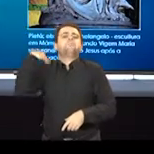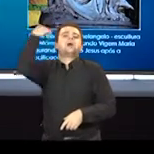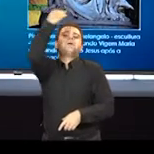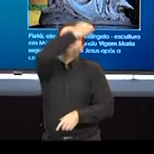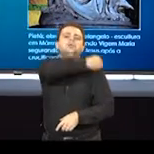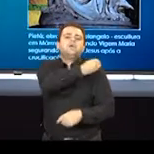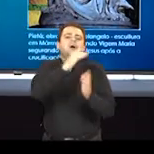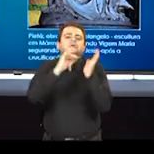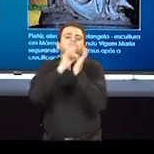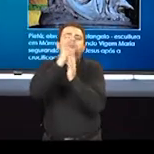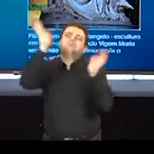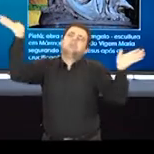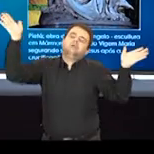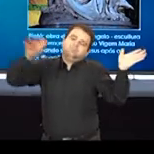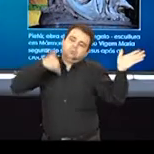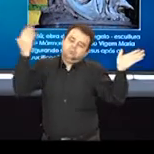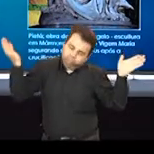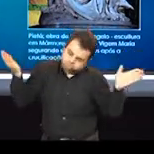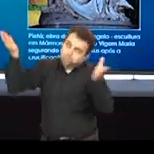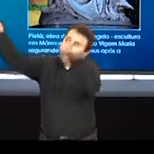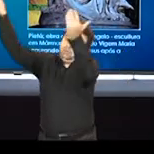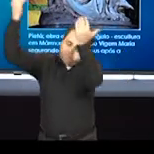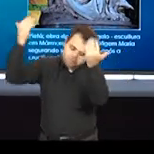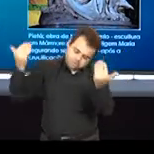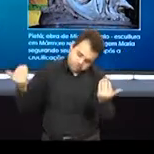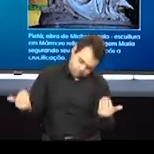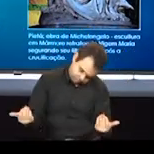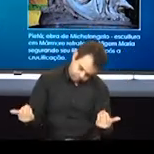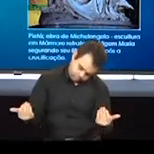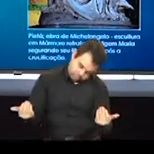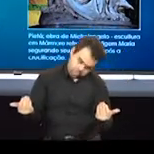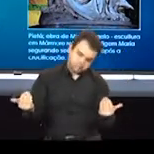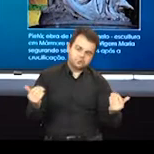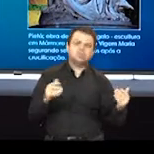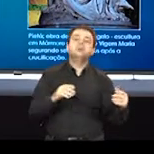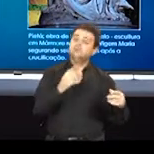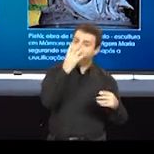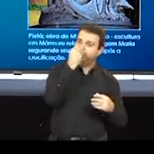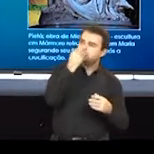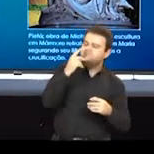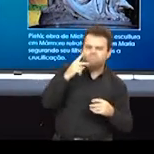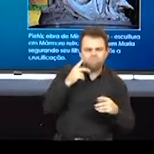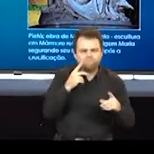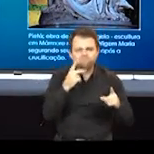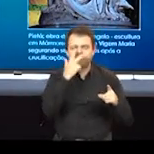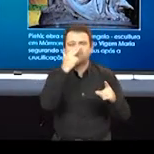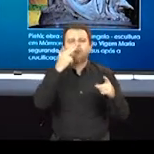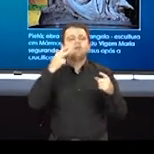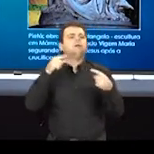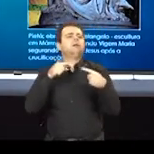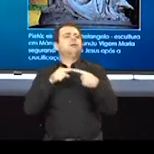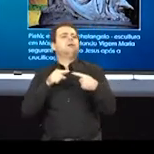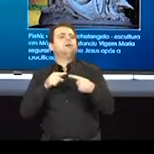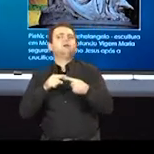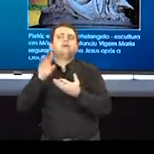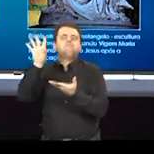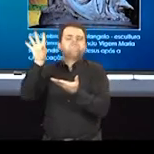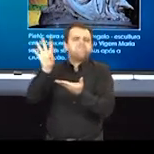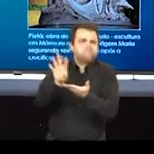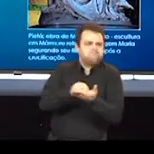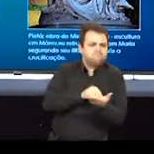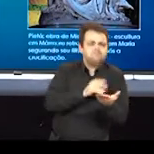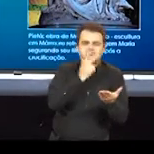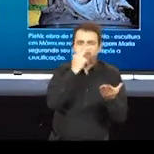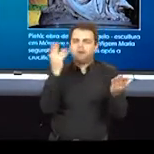Jesus após a crucificação? Então, a intertextualidade é essa relação. Se eu fosse fazer uma relação